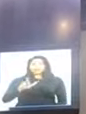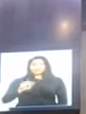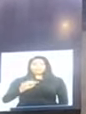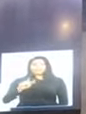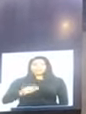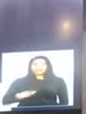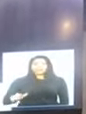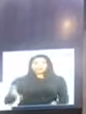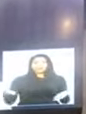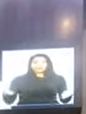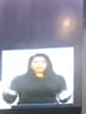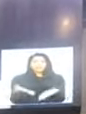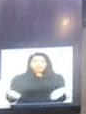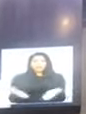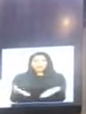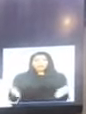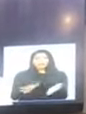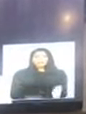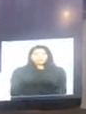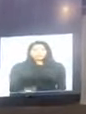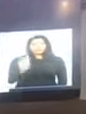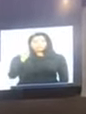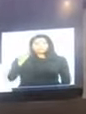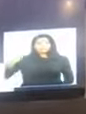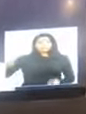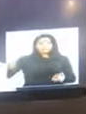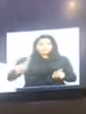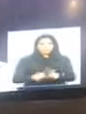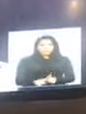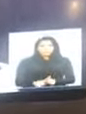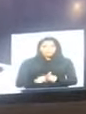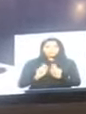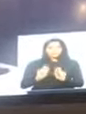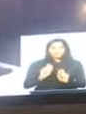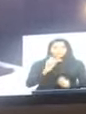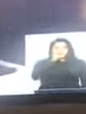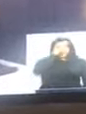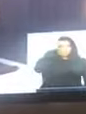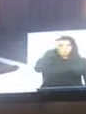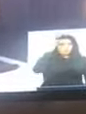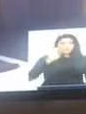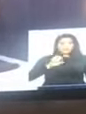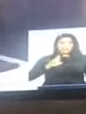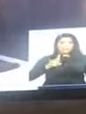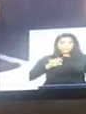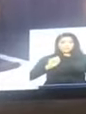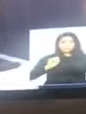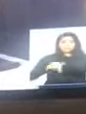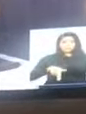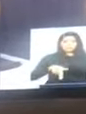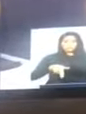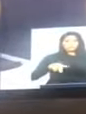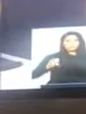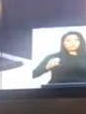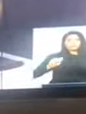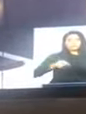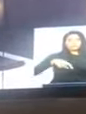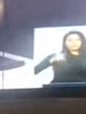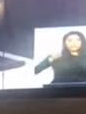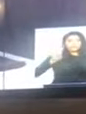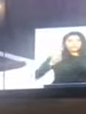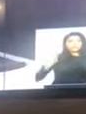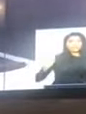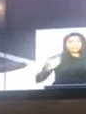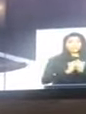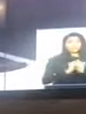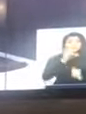na parceria entre o governador Camilo Santana e o prefeito Edson Sá. Essa parceria está permitindo